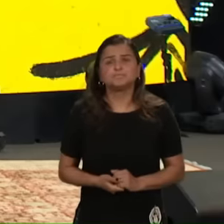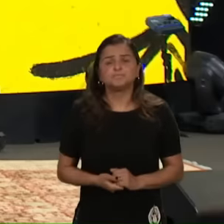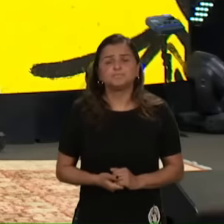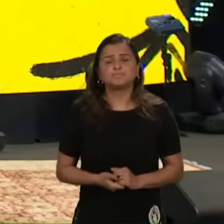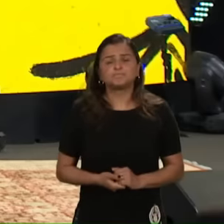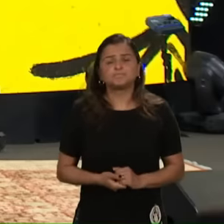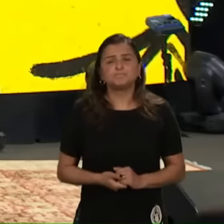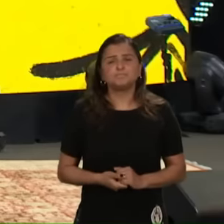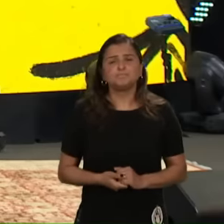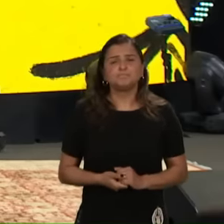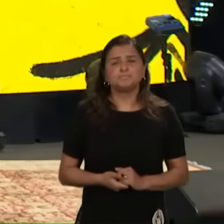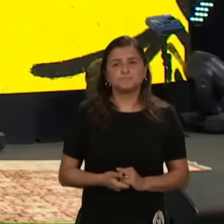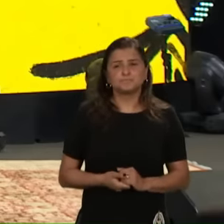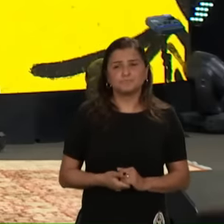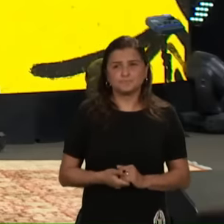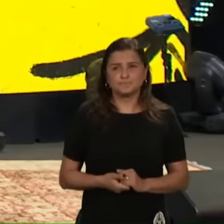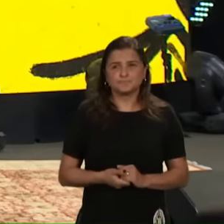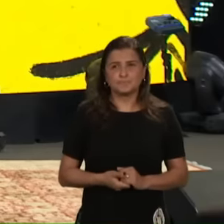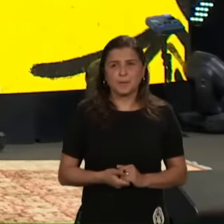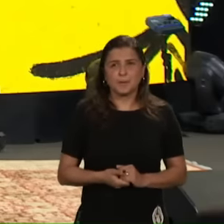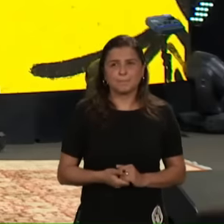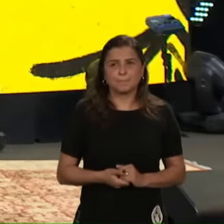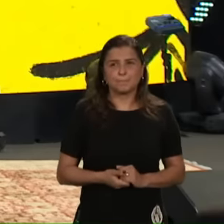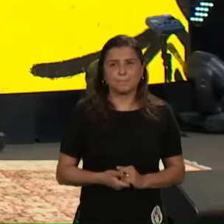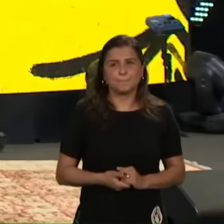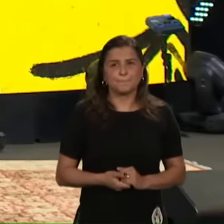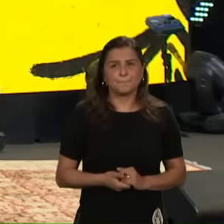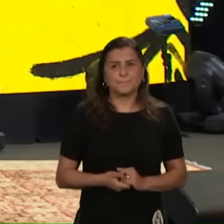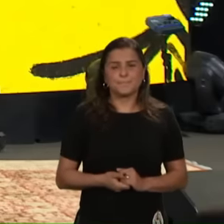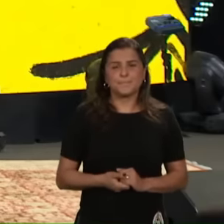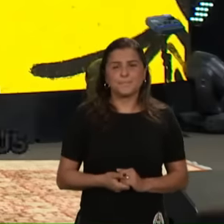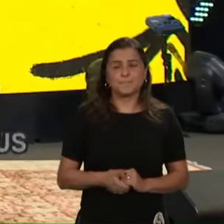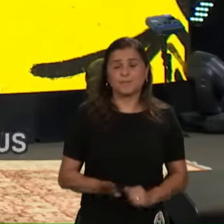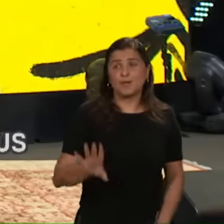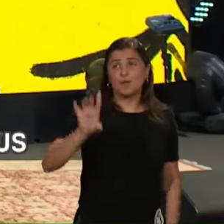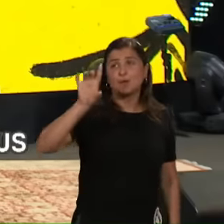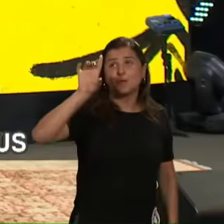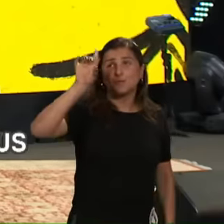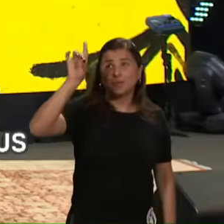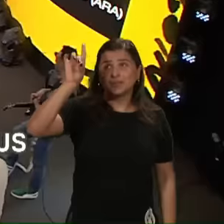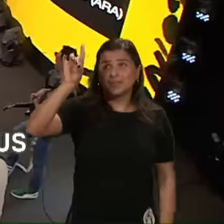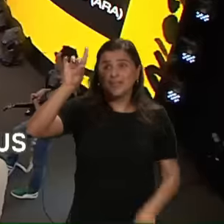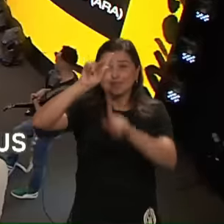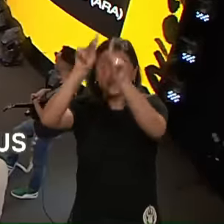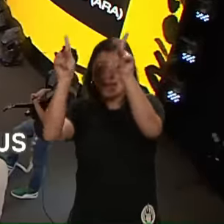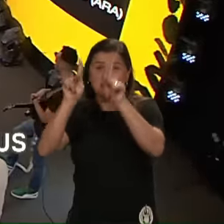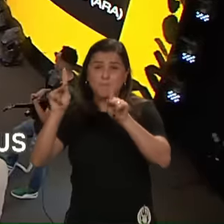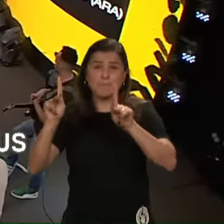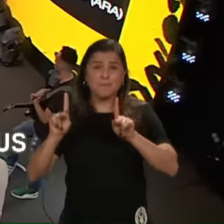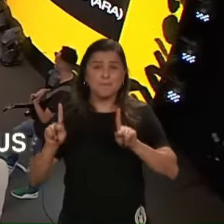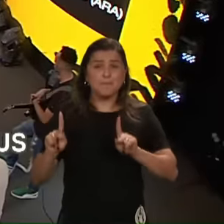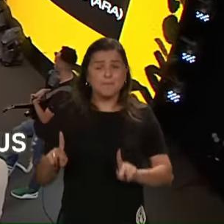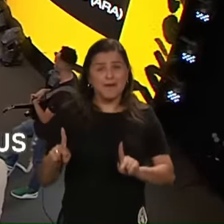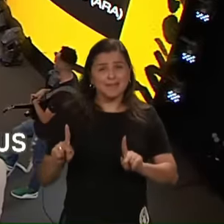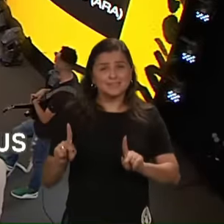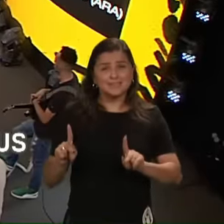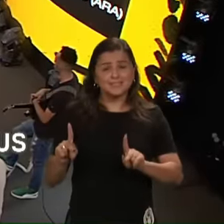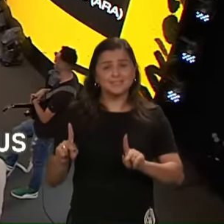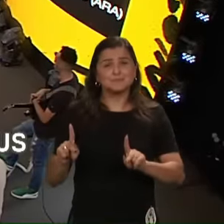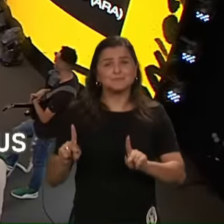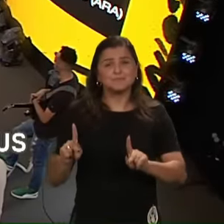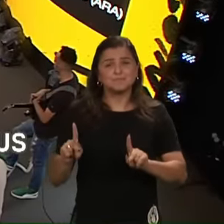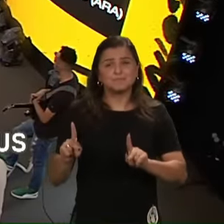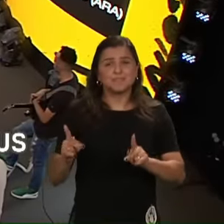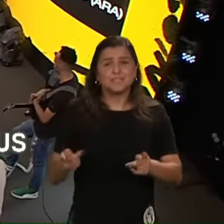Hebreus 13, 20 e 21 diz: Ora, o Deus da paz, que tornou a trazer dentre os mortos